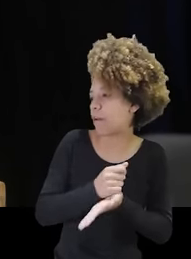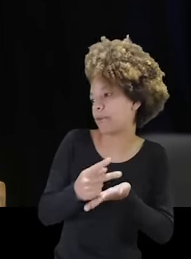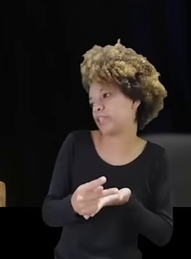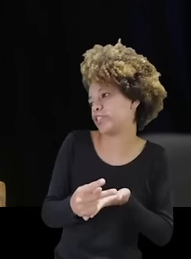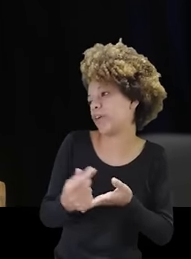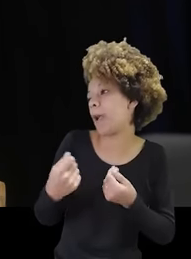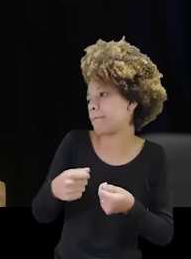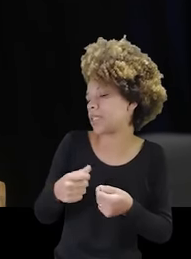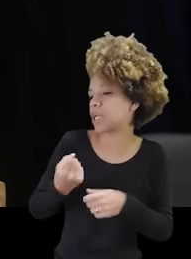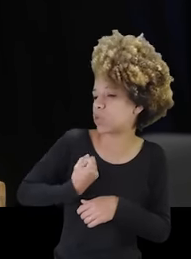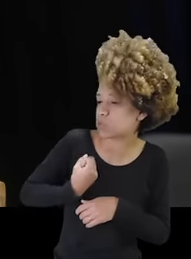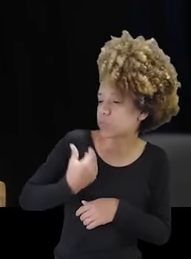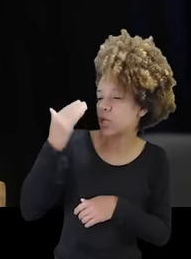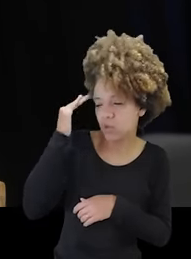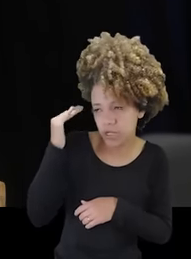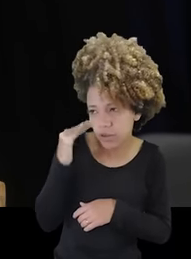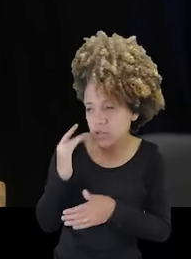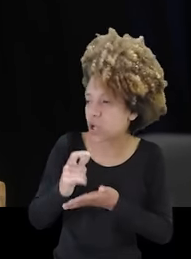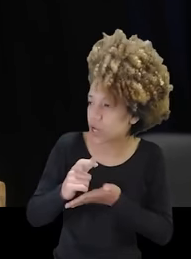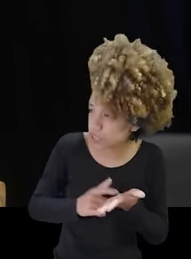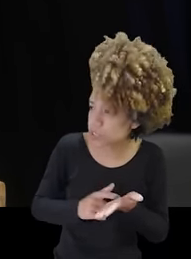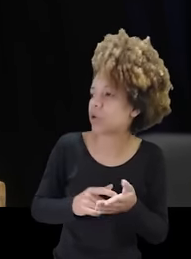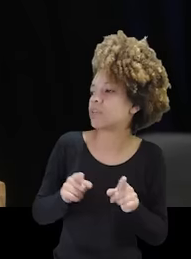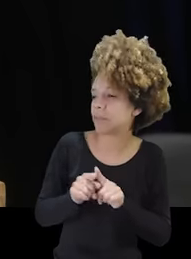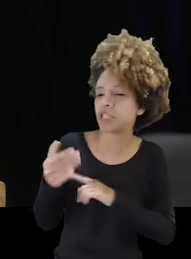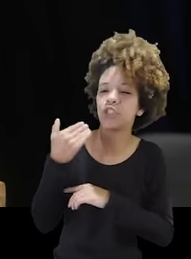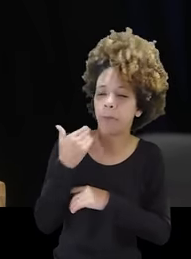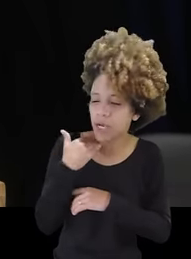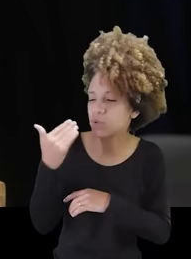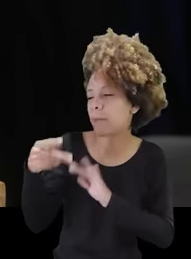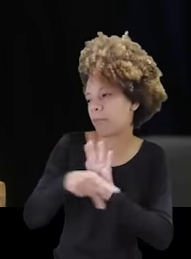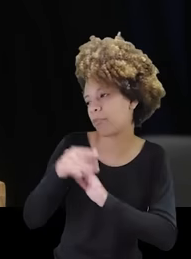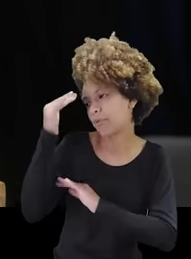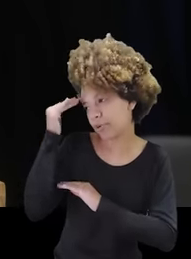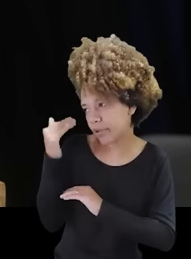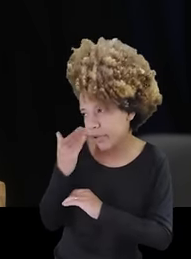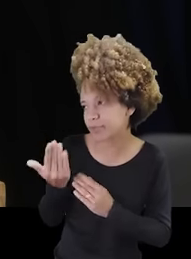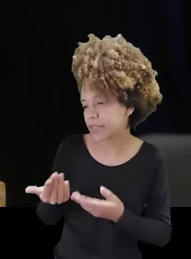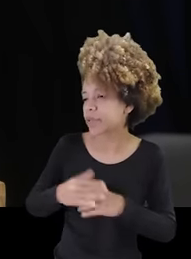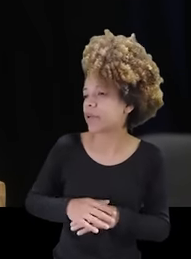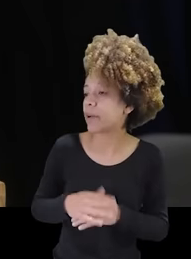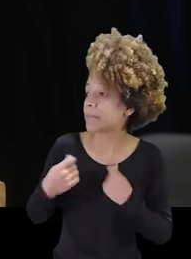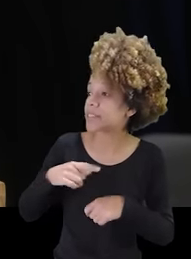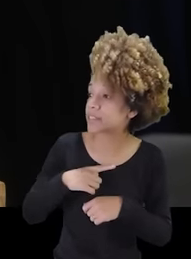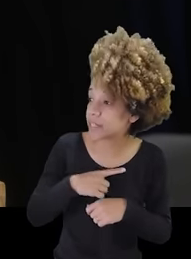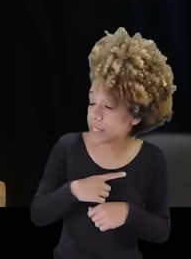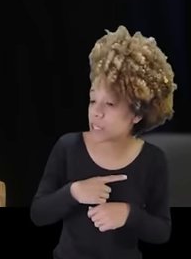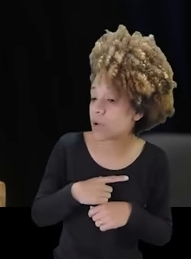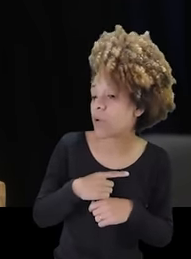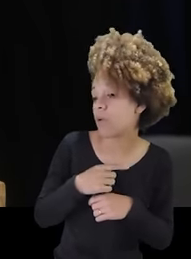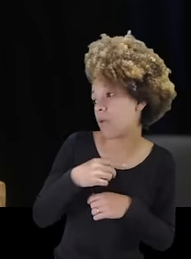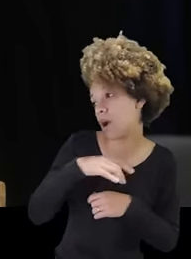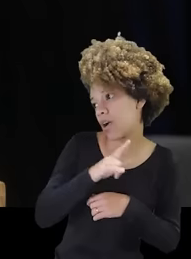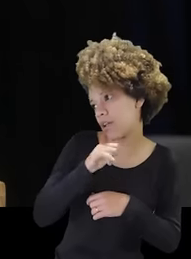aplicativo você precisa ter um número coreano e um cartão de débito de um banco coreano E aí para você ter isso você precisa de